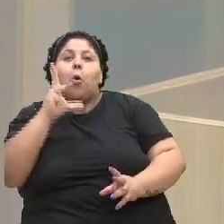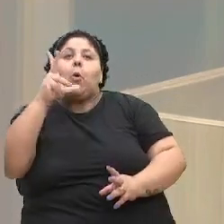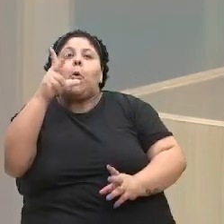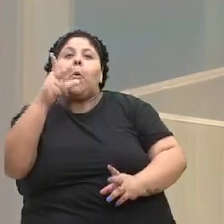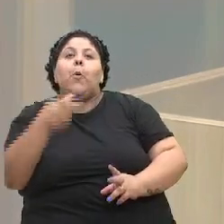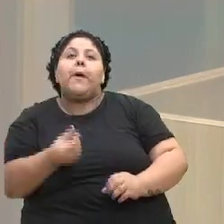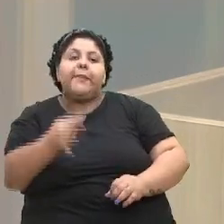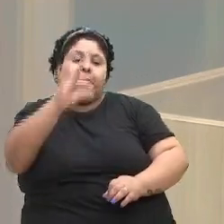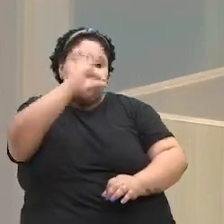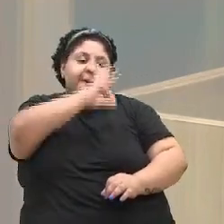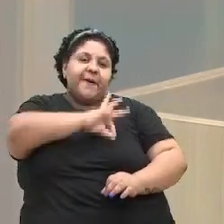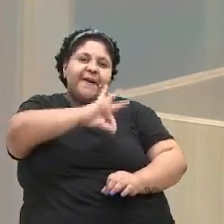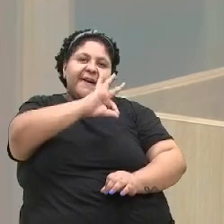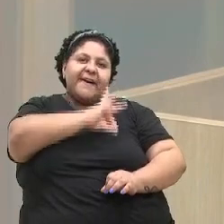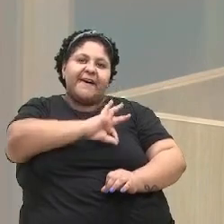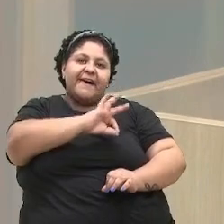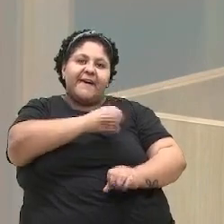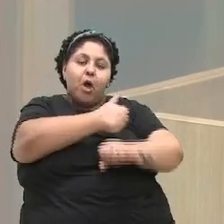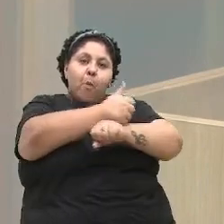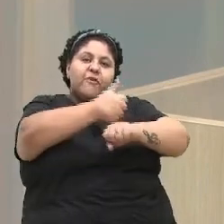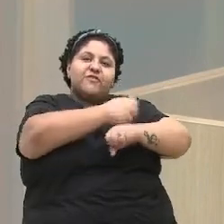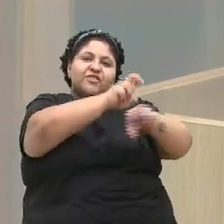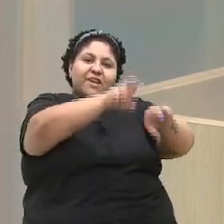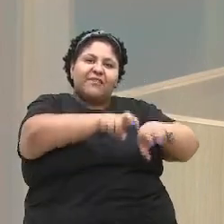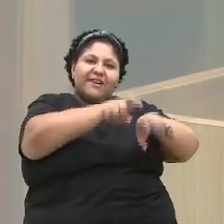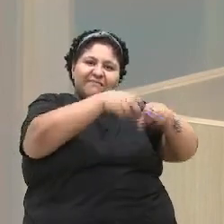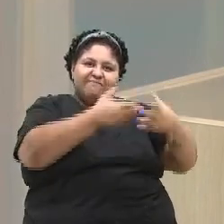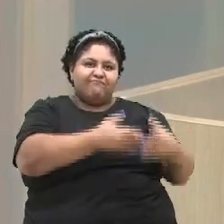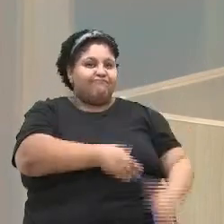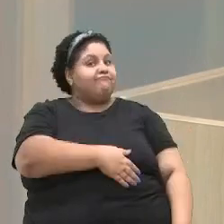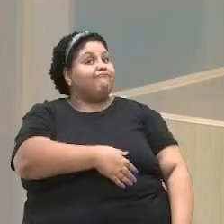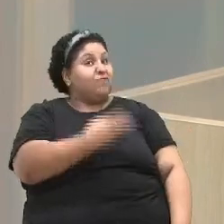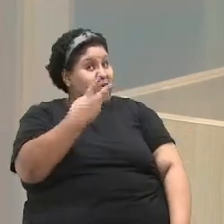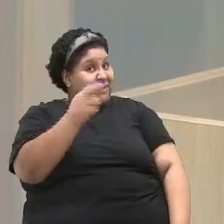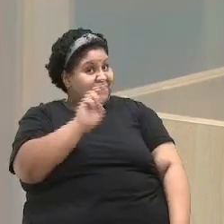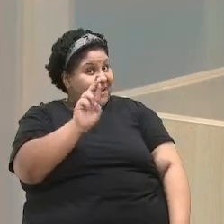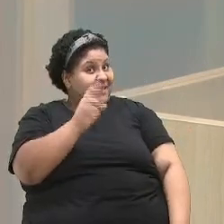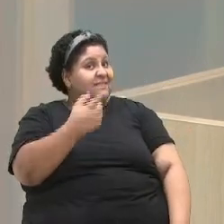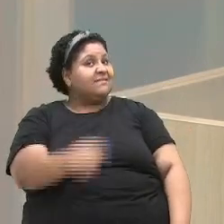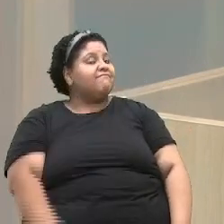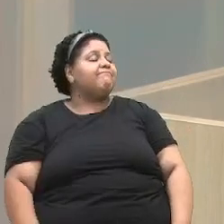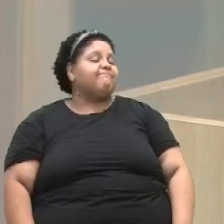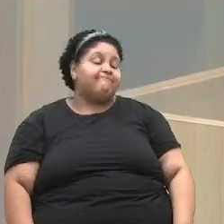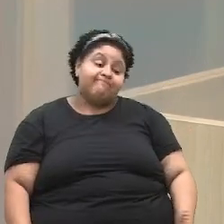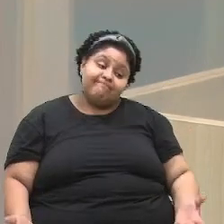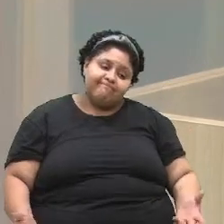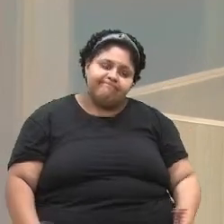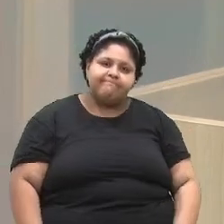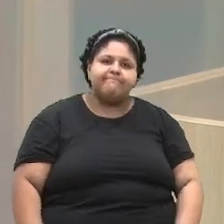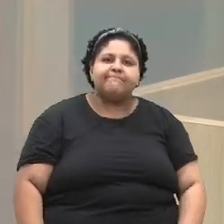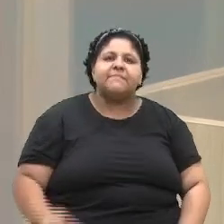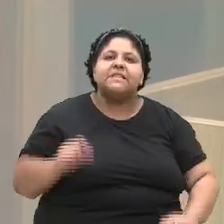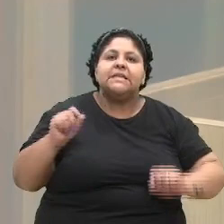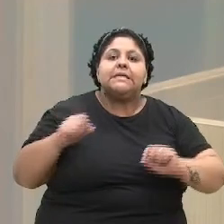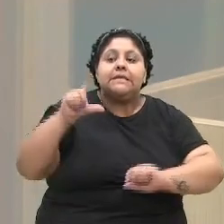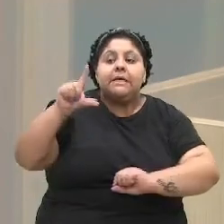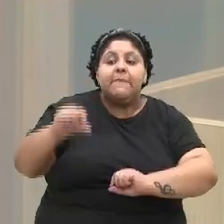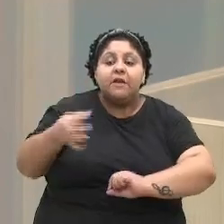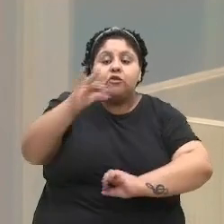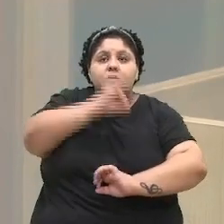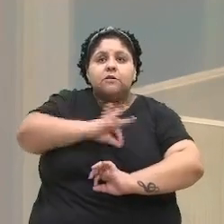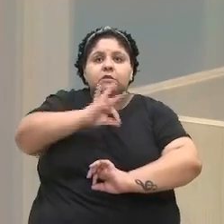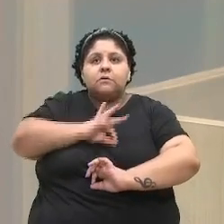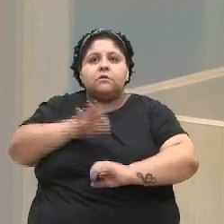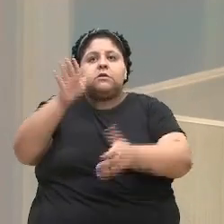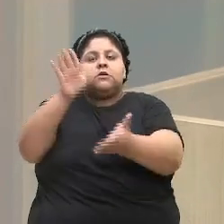ovo Olha lá você foi r$ 2 olha lá quem menos ganha na